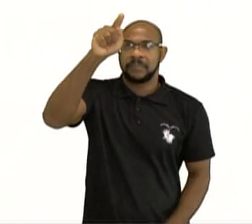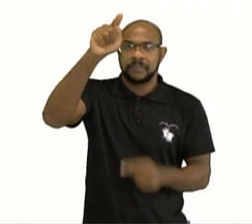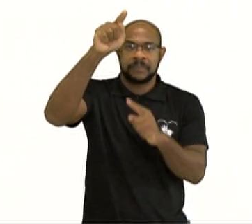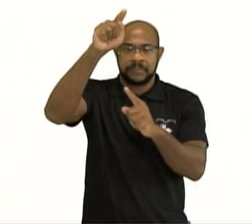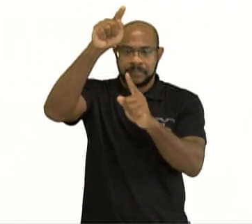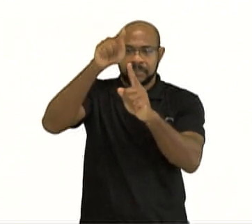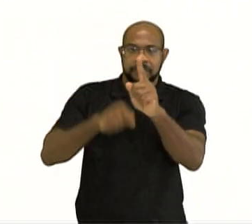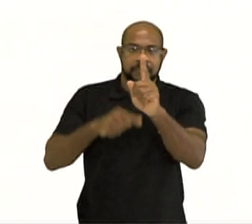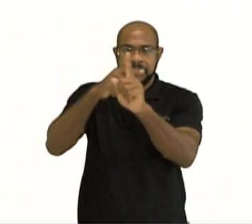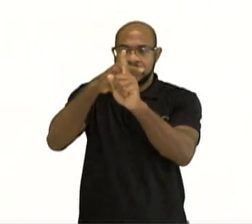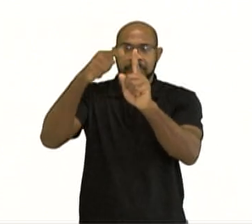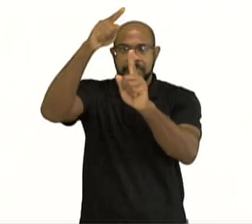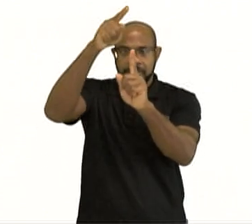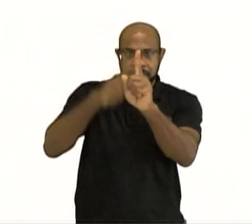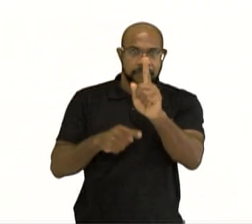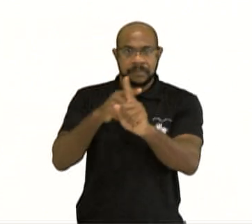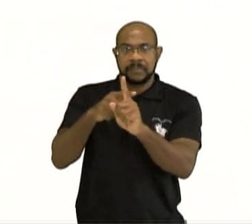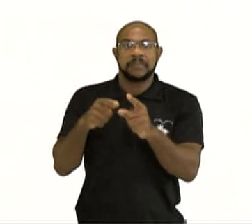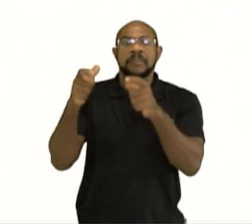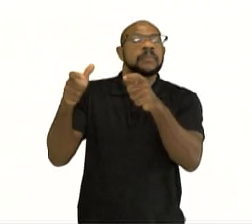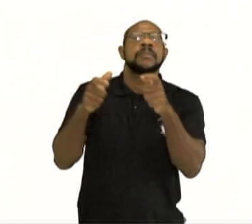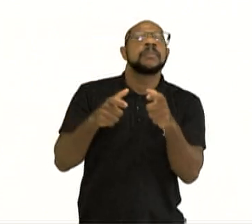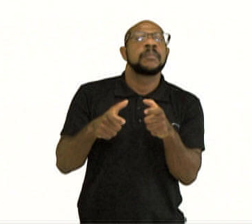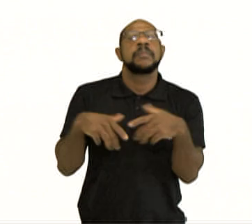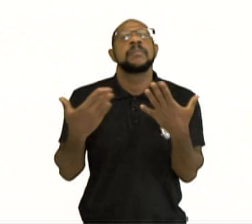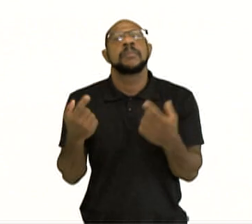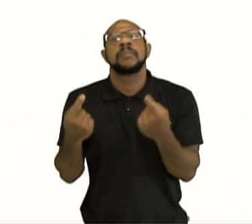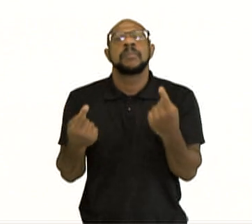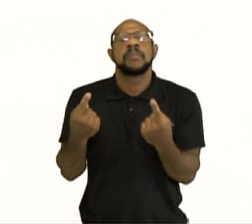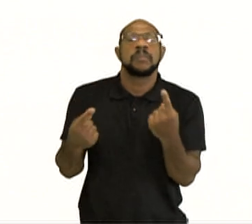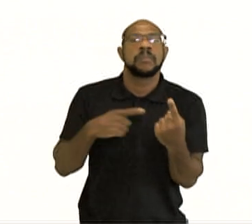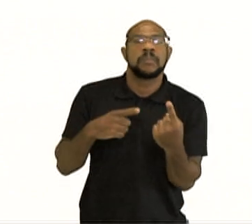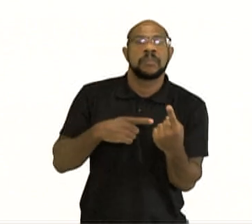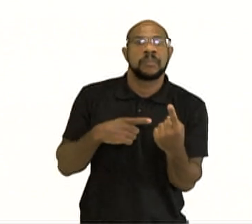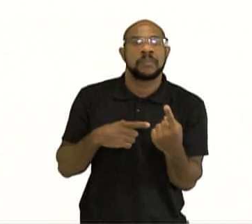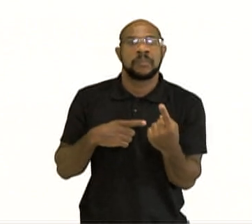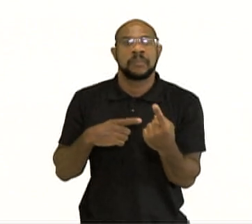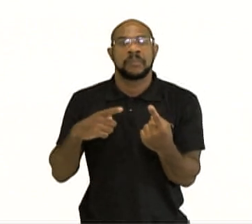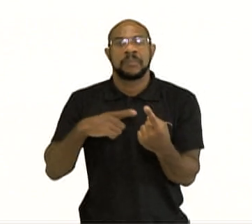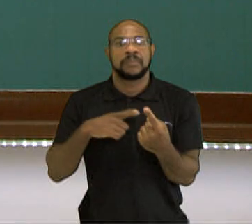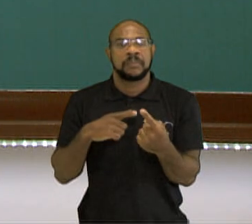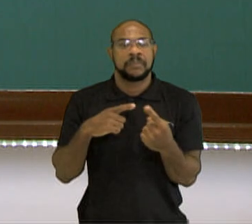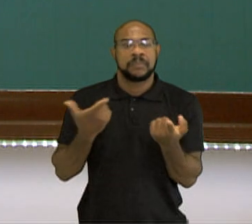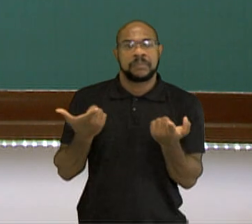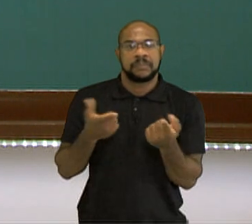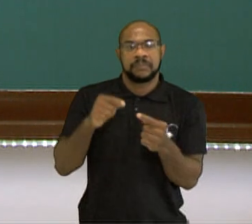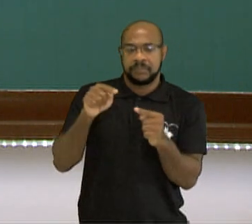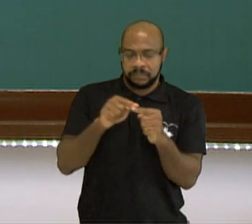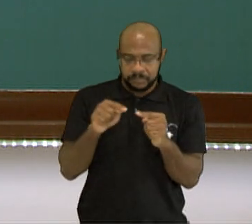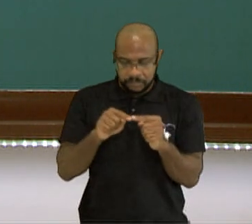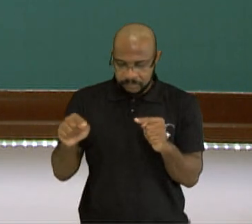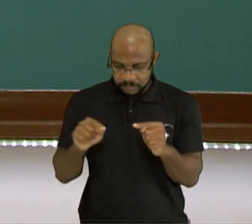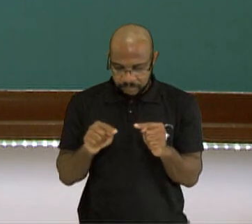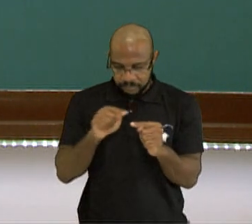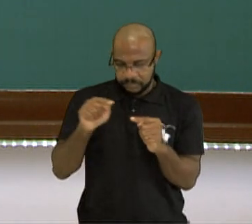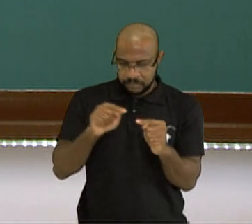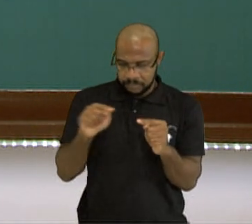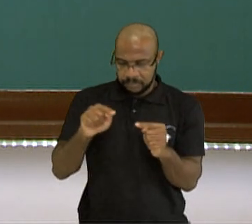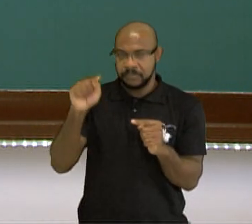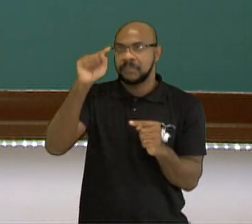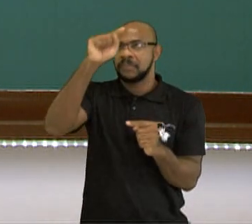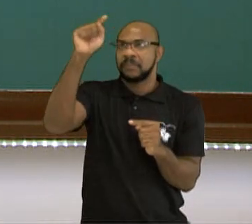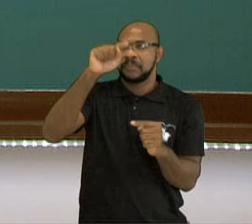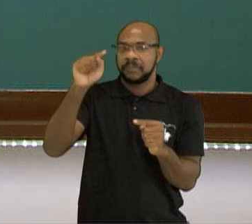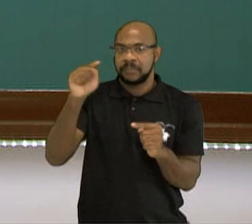qual situação eu tenho, pode ir pintando ou pode ir riscando, o gráfico de acordo com a posição